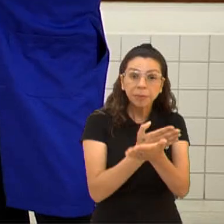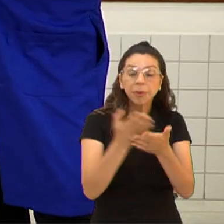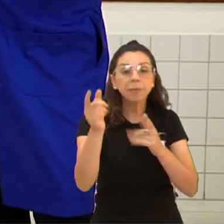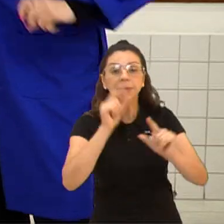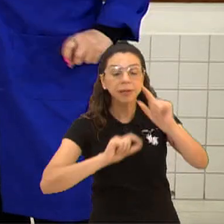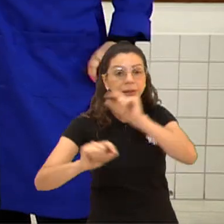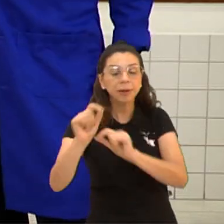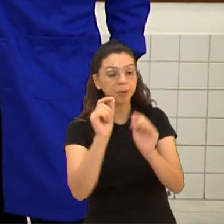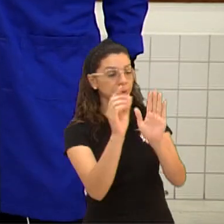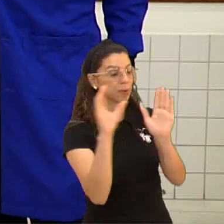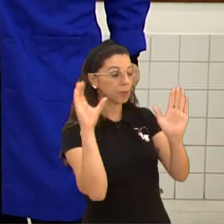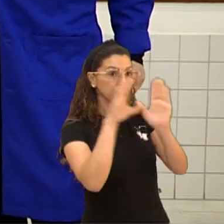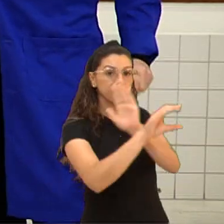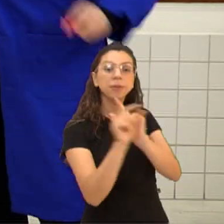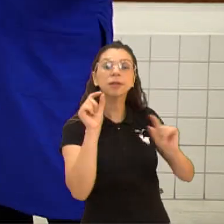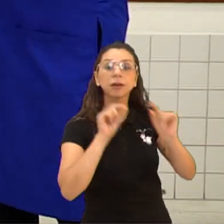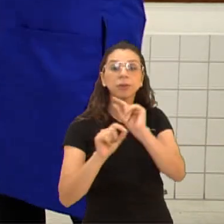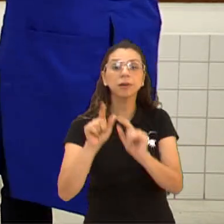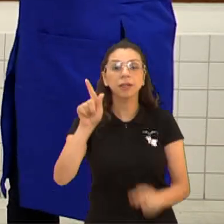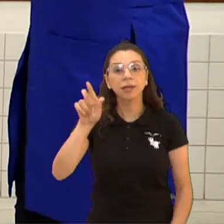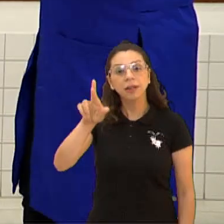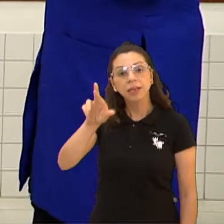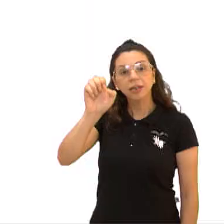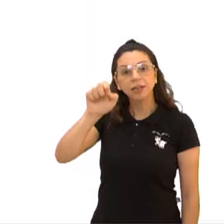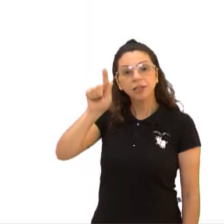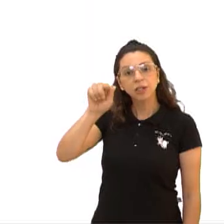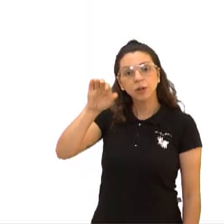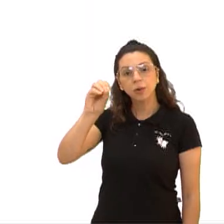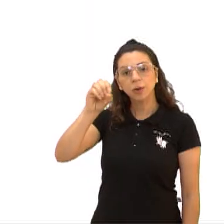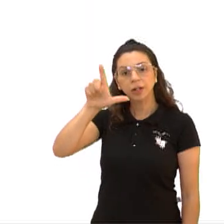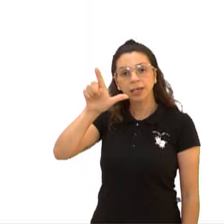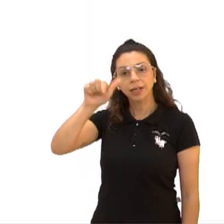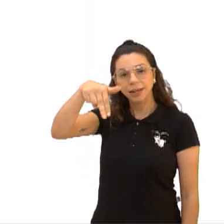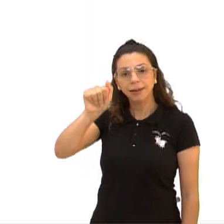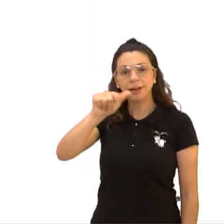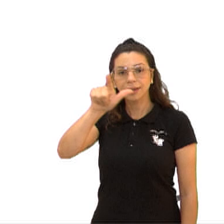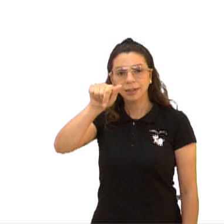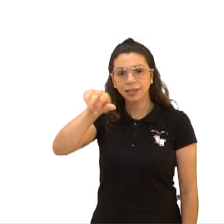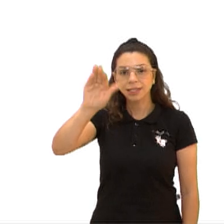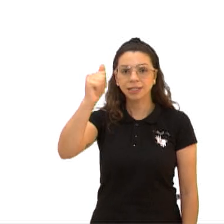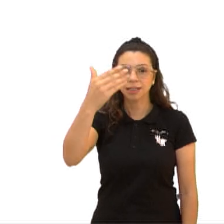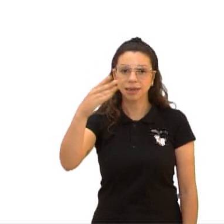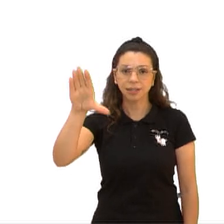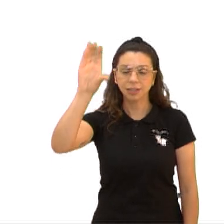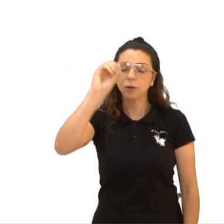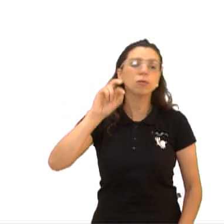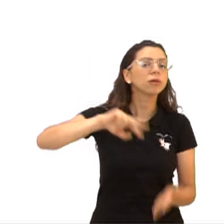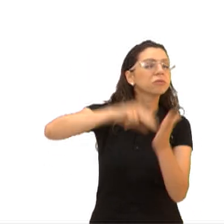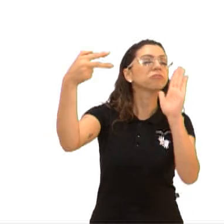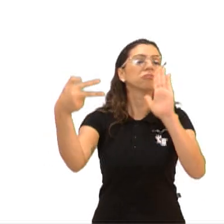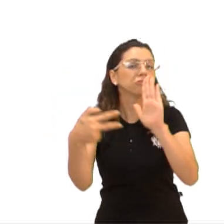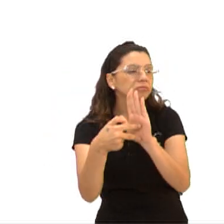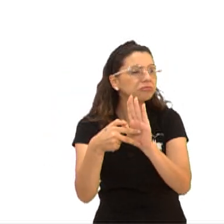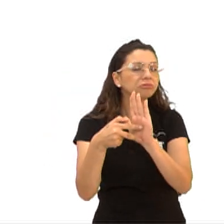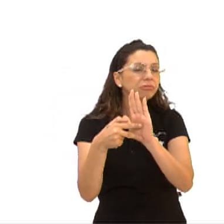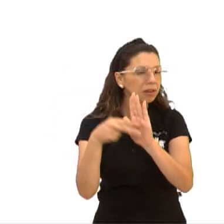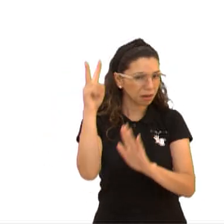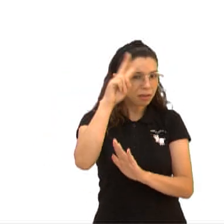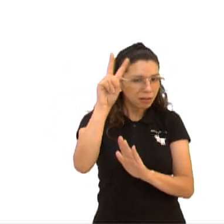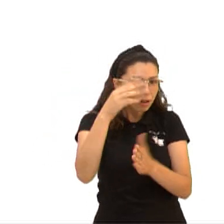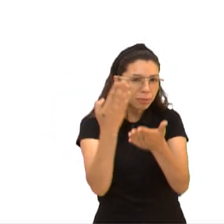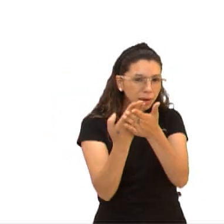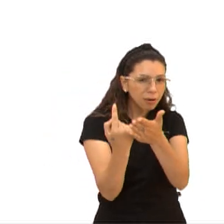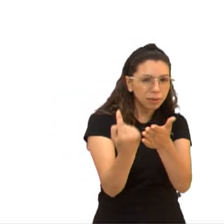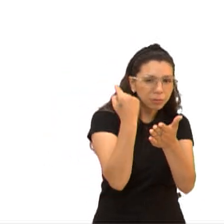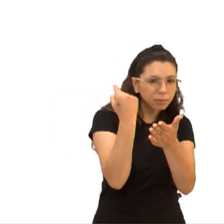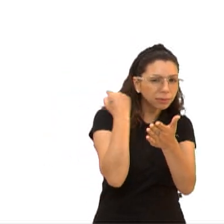começar, vamos ao conceito de regionalização. Bora lá, professora? O que é regionalizar mesmo, pessoal? Lembram das outras